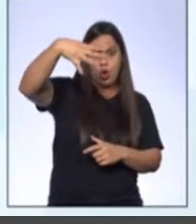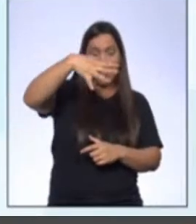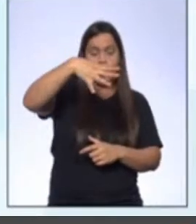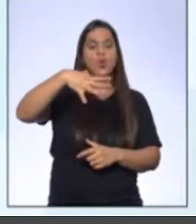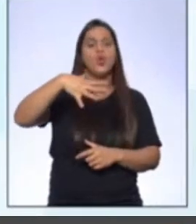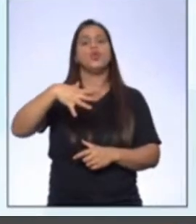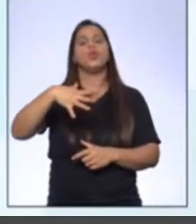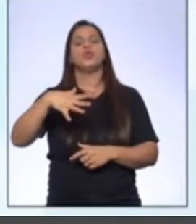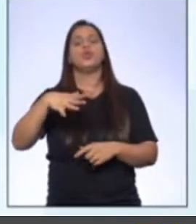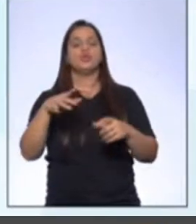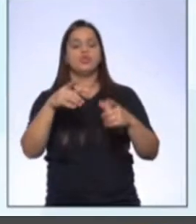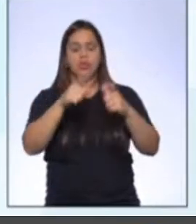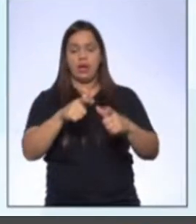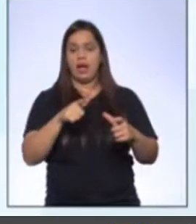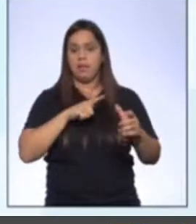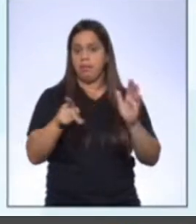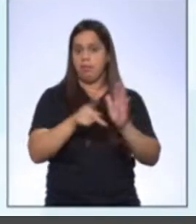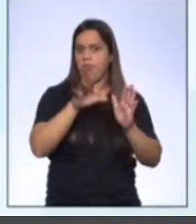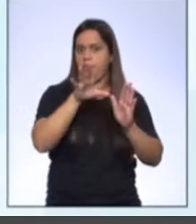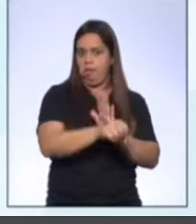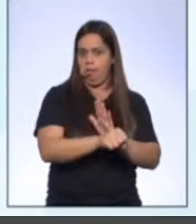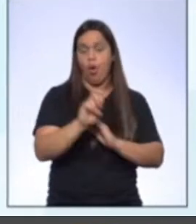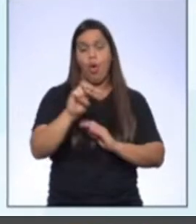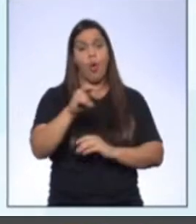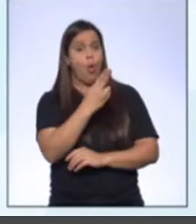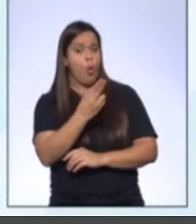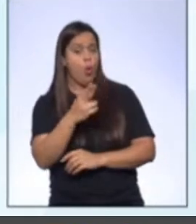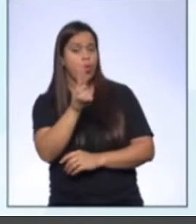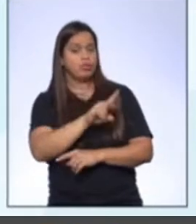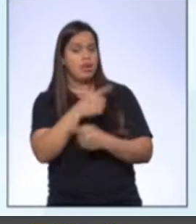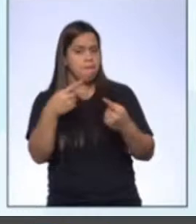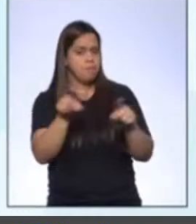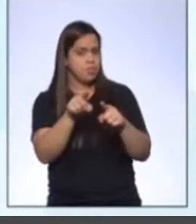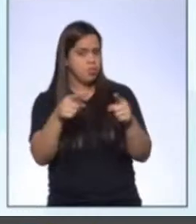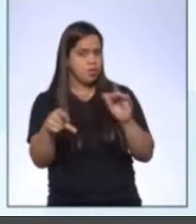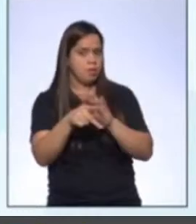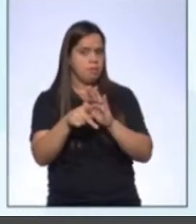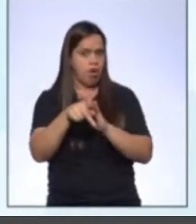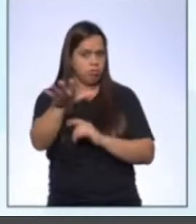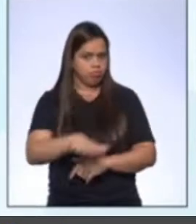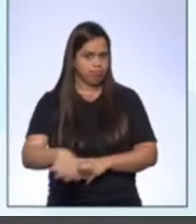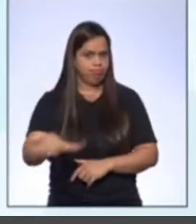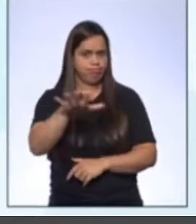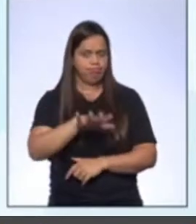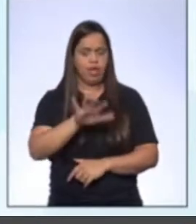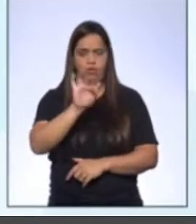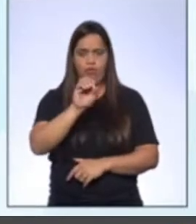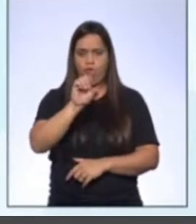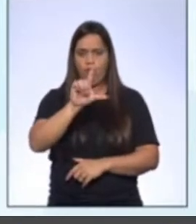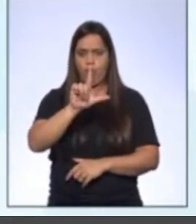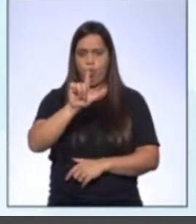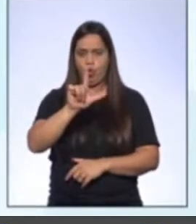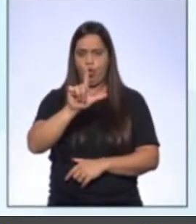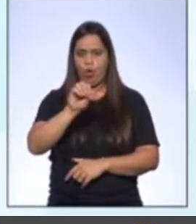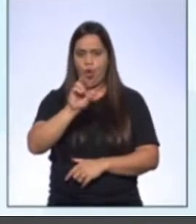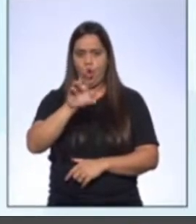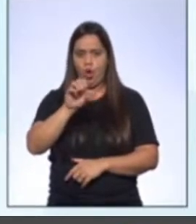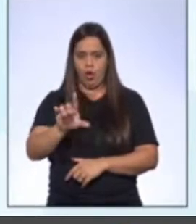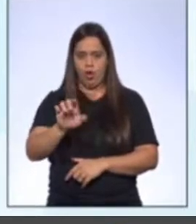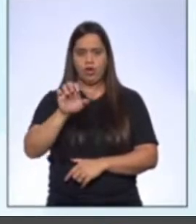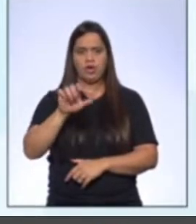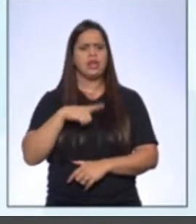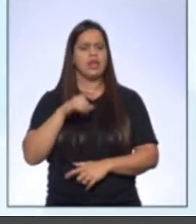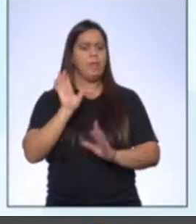aconteciam, ou tocar músicas folclóricas sérvias. A palavra em destaque está concordando